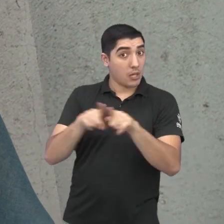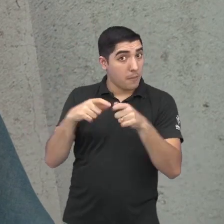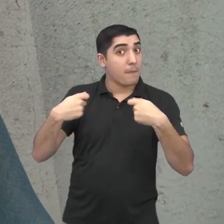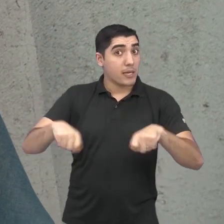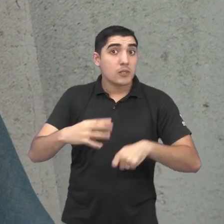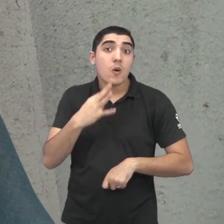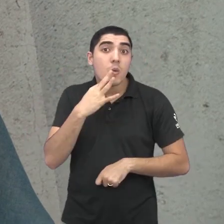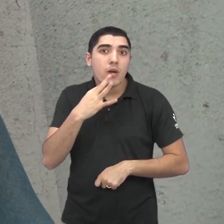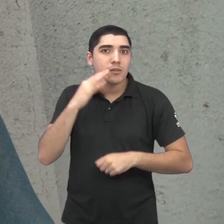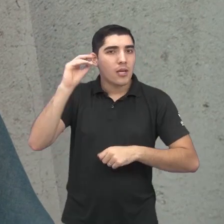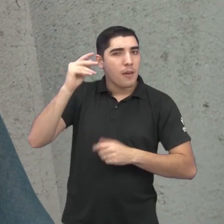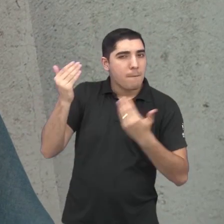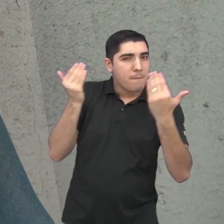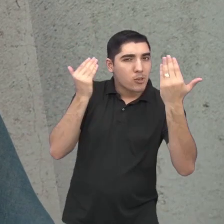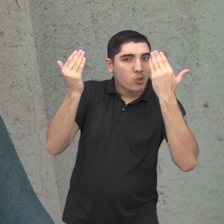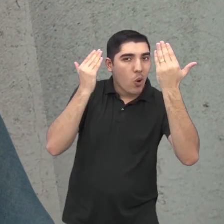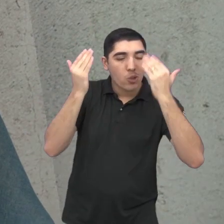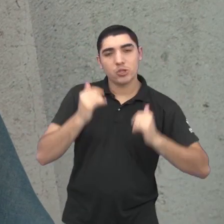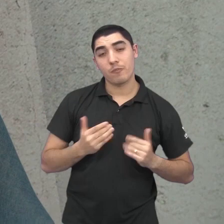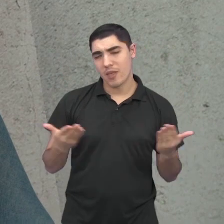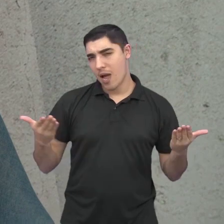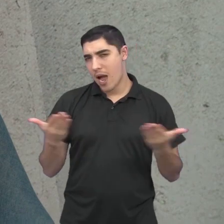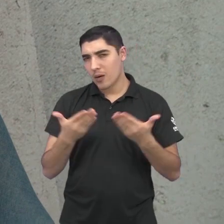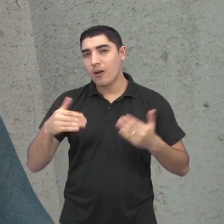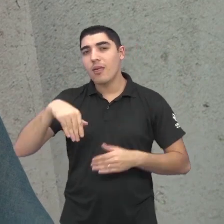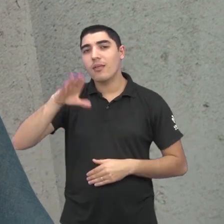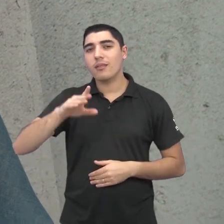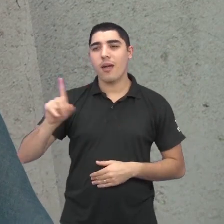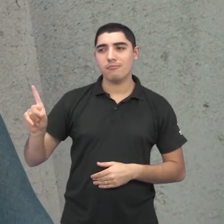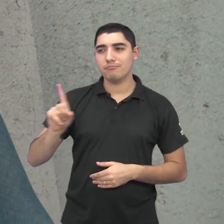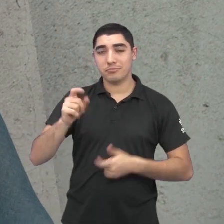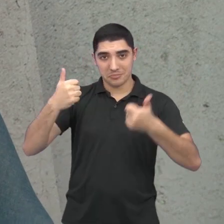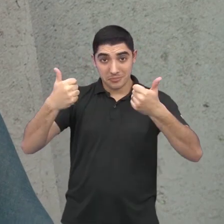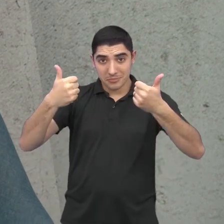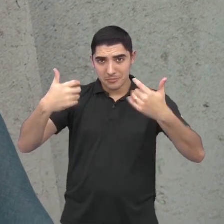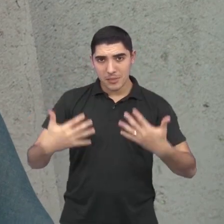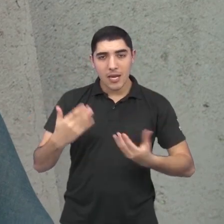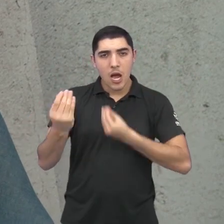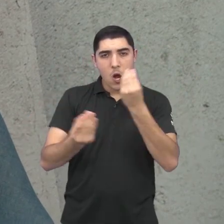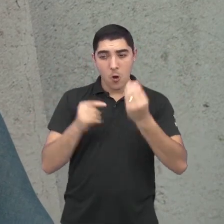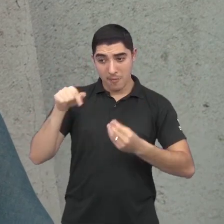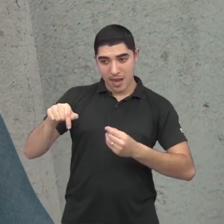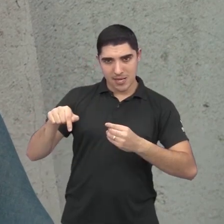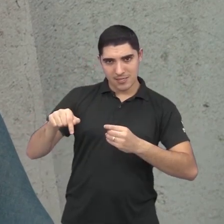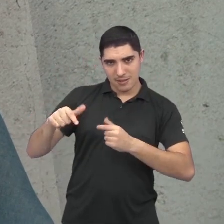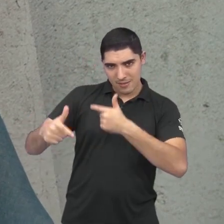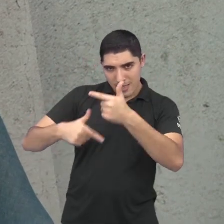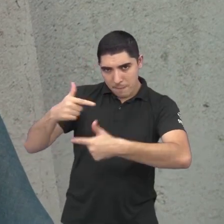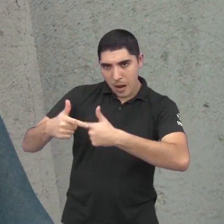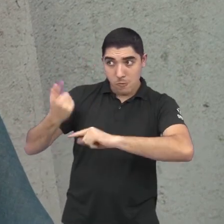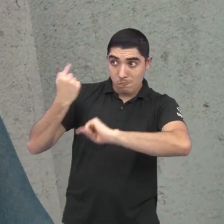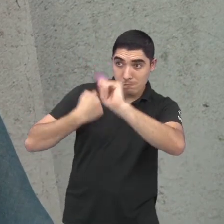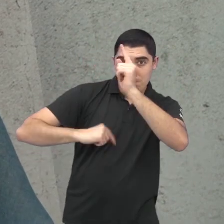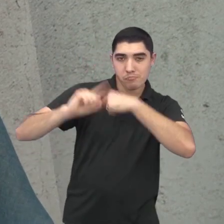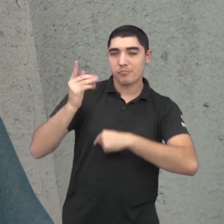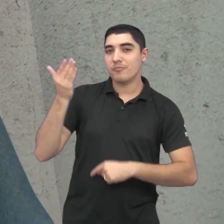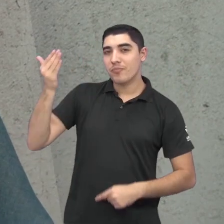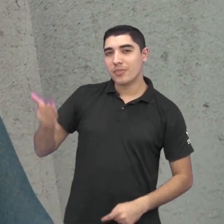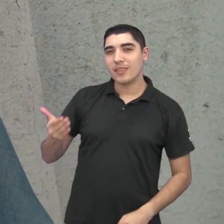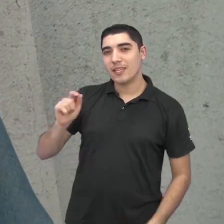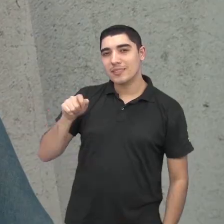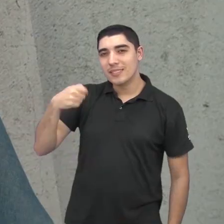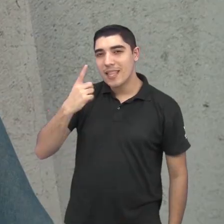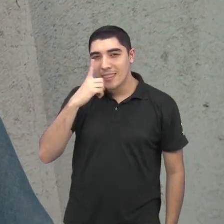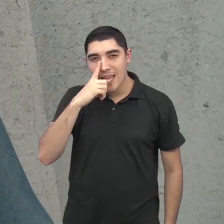de psicologia, como o professor falou. E aí quem vai dar mais informações de como se destacar nesse mercado é a repórter